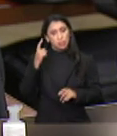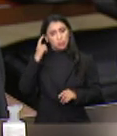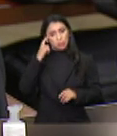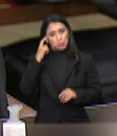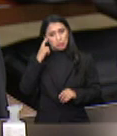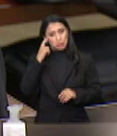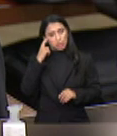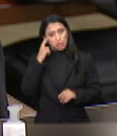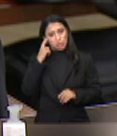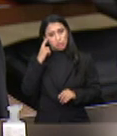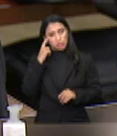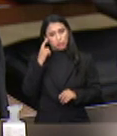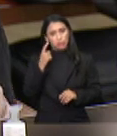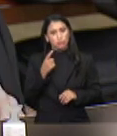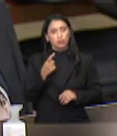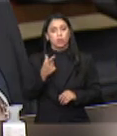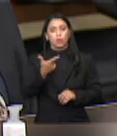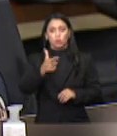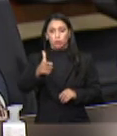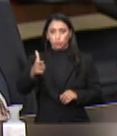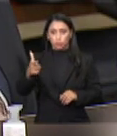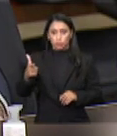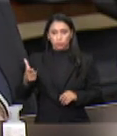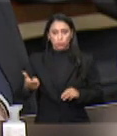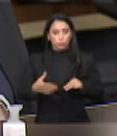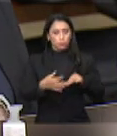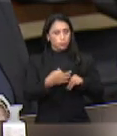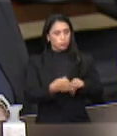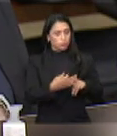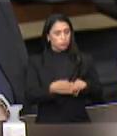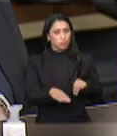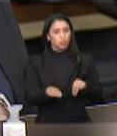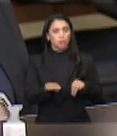perfilhado por todos os que se manifestaram,